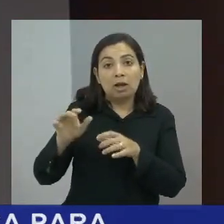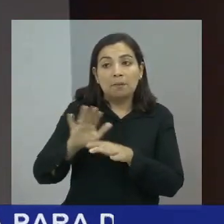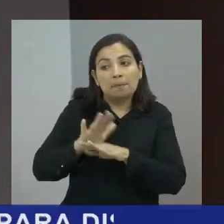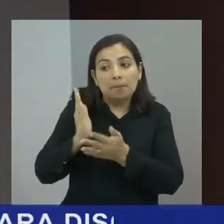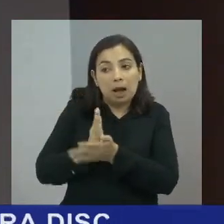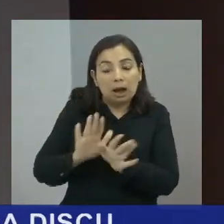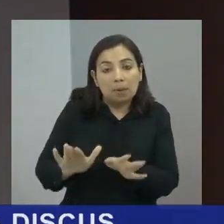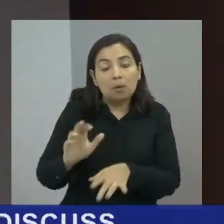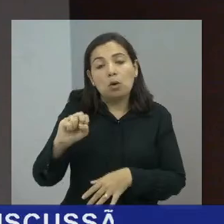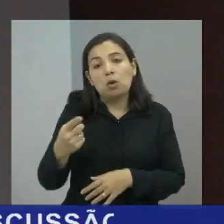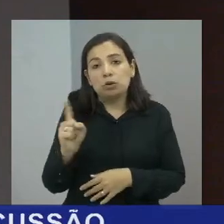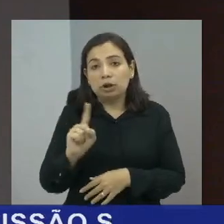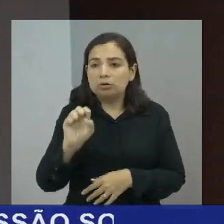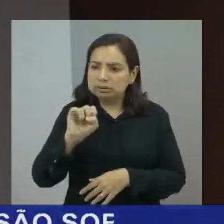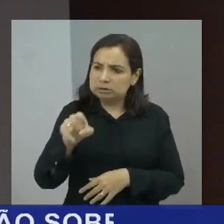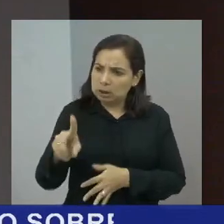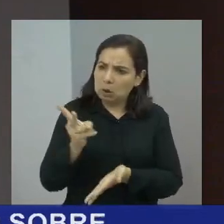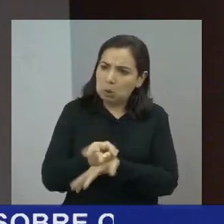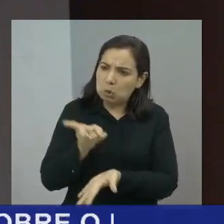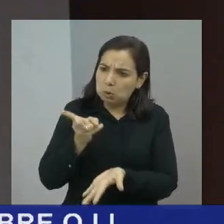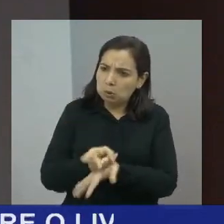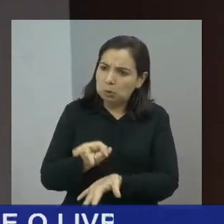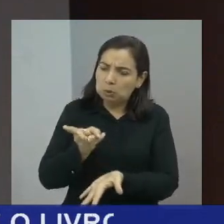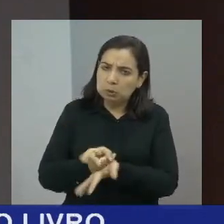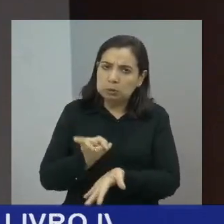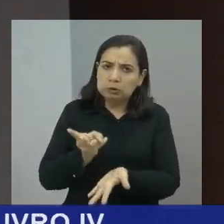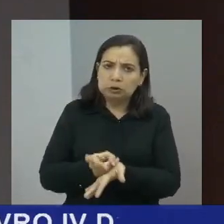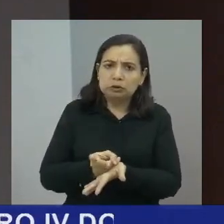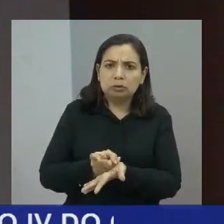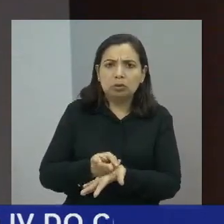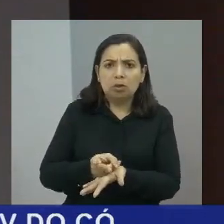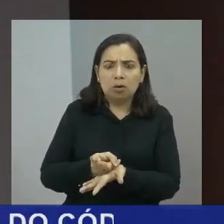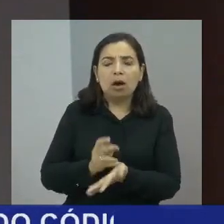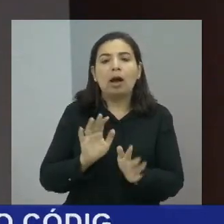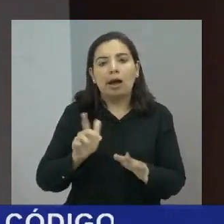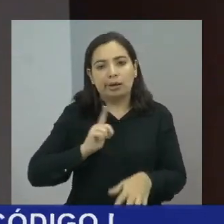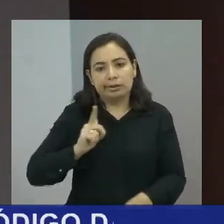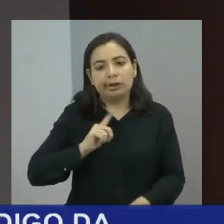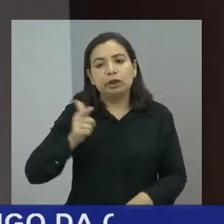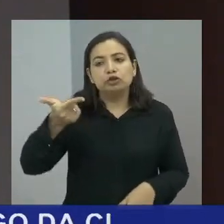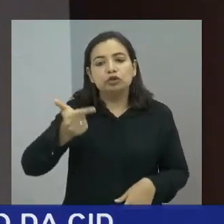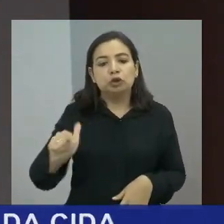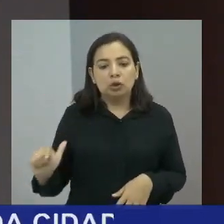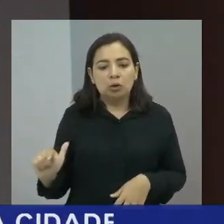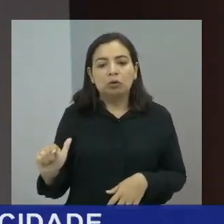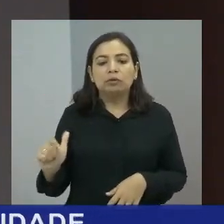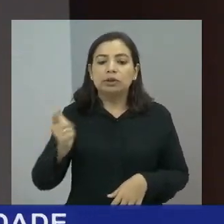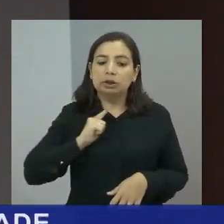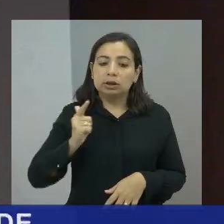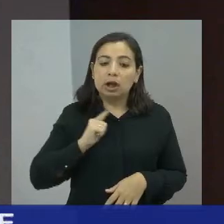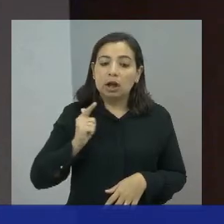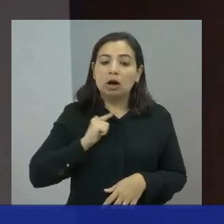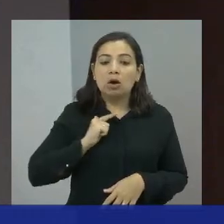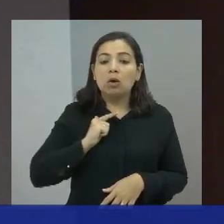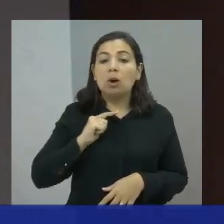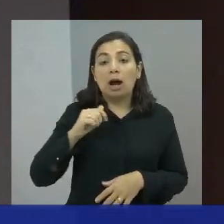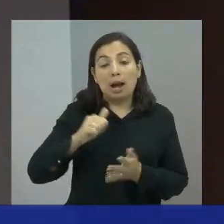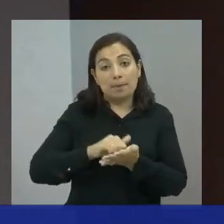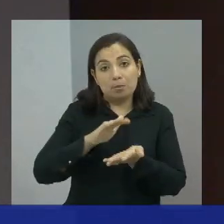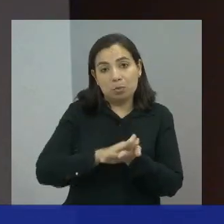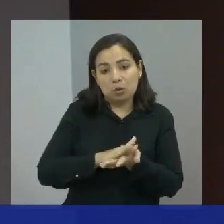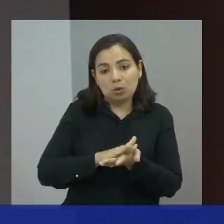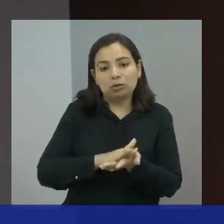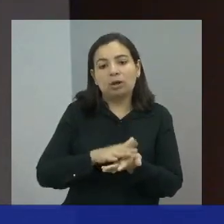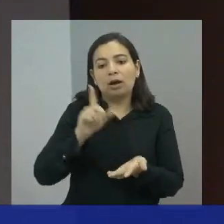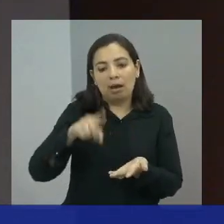GEFIS constatar que ele continua, aí já será reincidente, porque ele não só não cumpriu a palavra dele